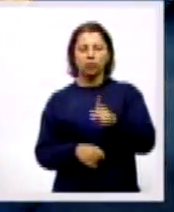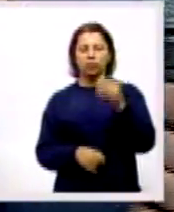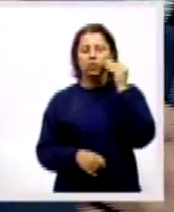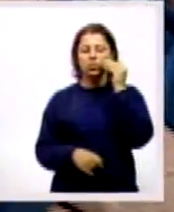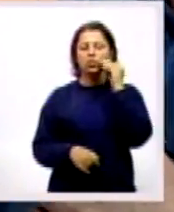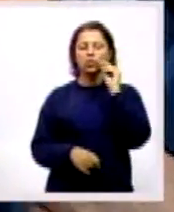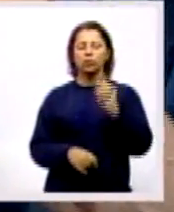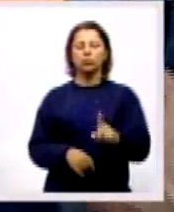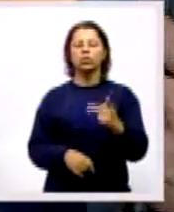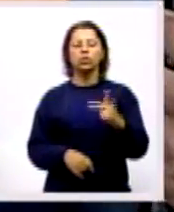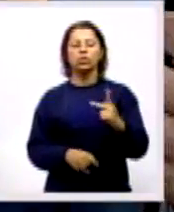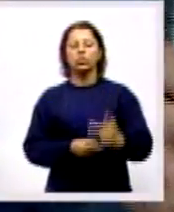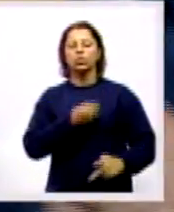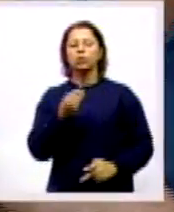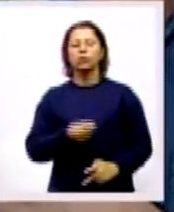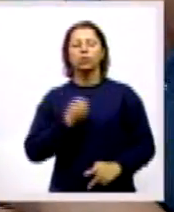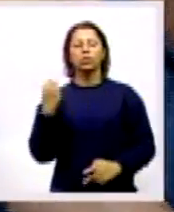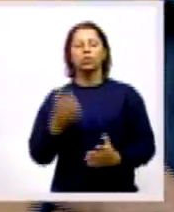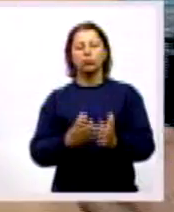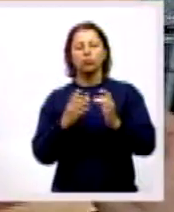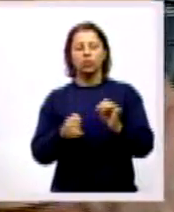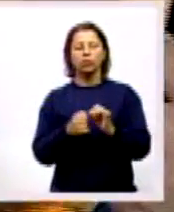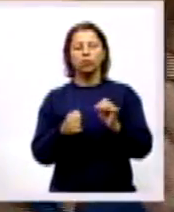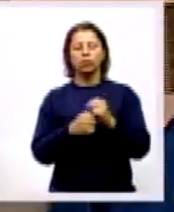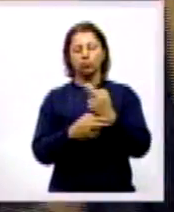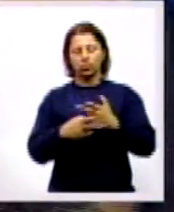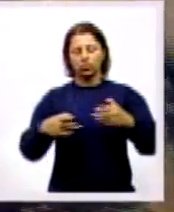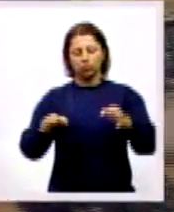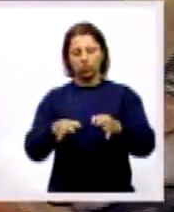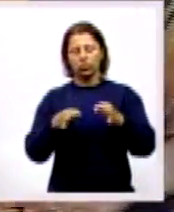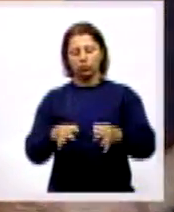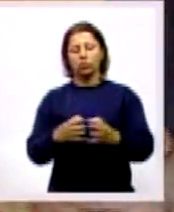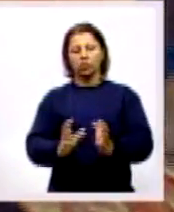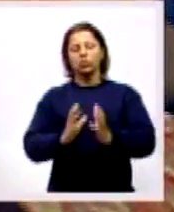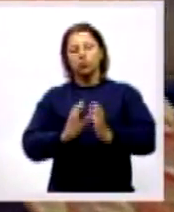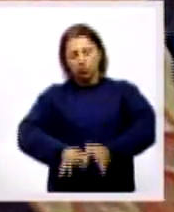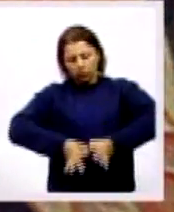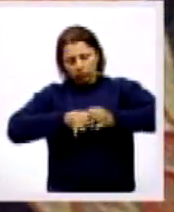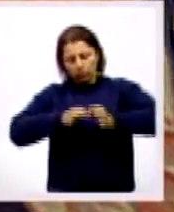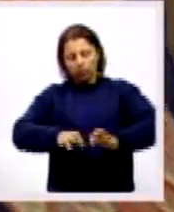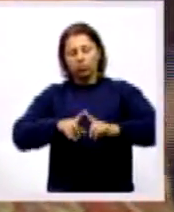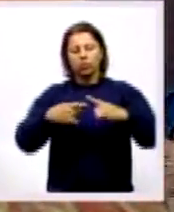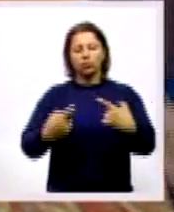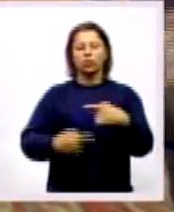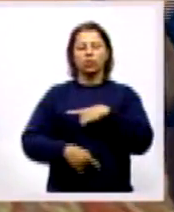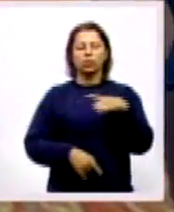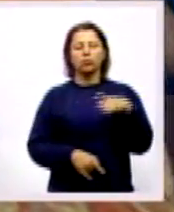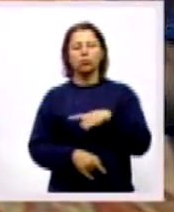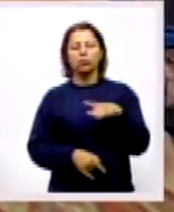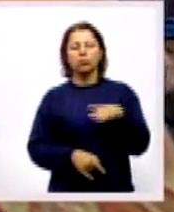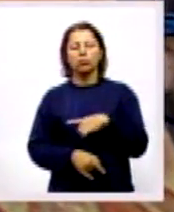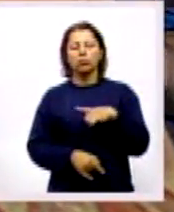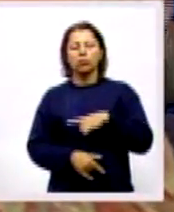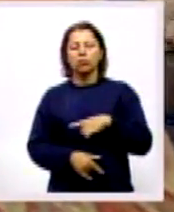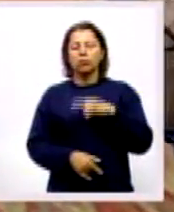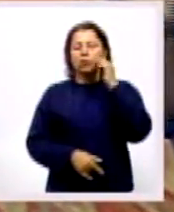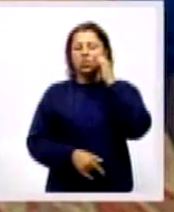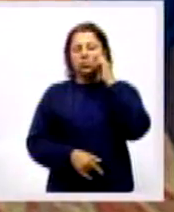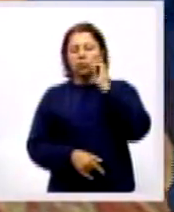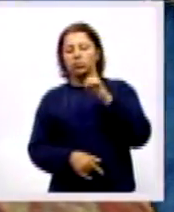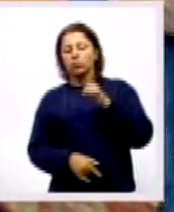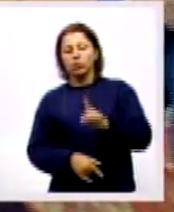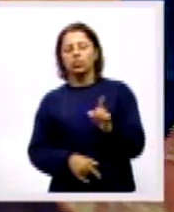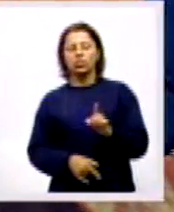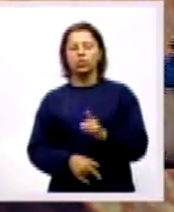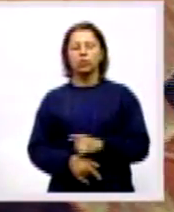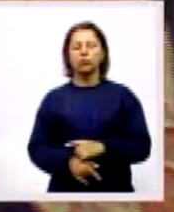carne o tempo todo, de querer fazer as coisas certas, de querer acertar, mas há uma humanidade em você que, além de